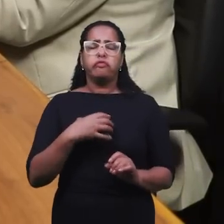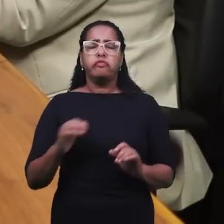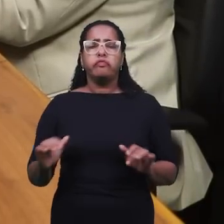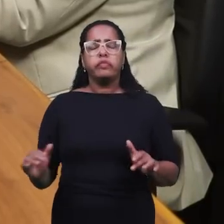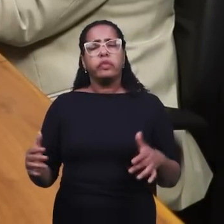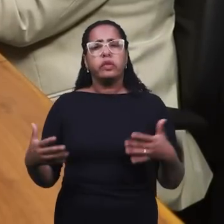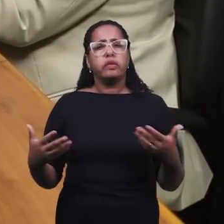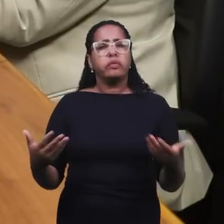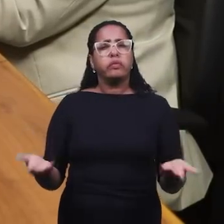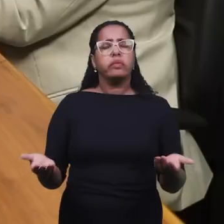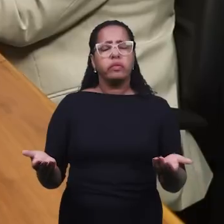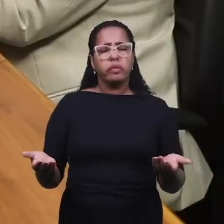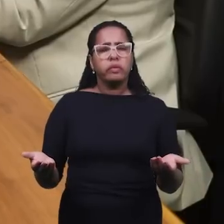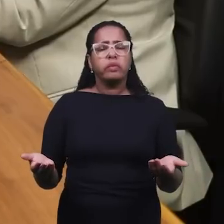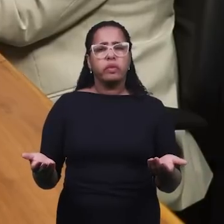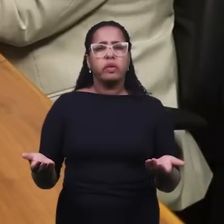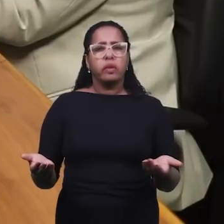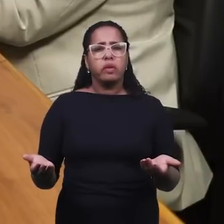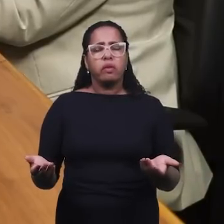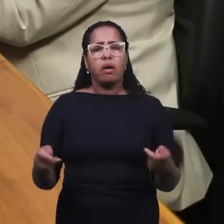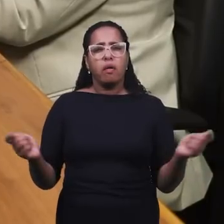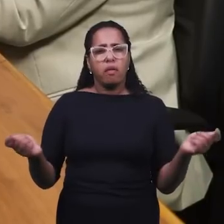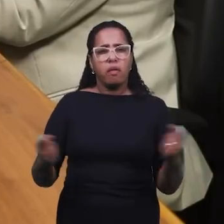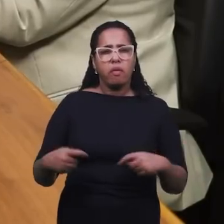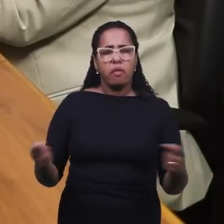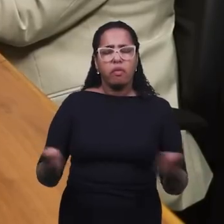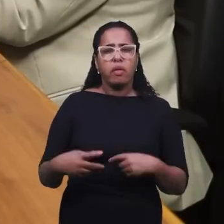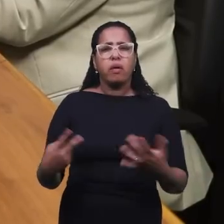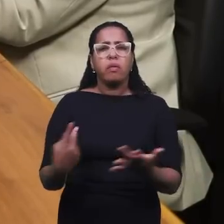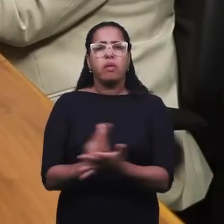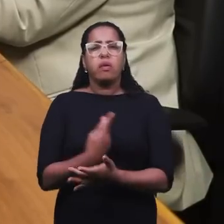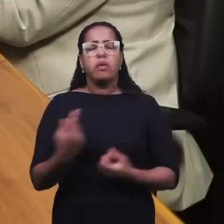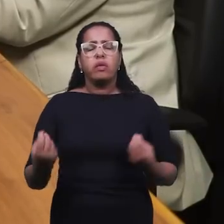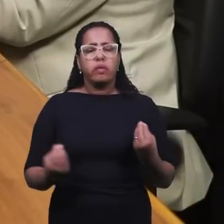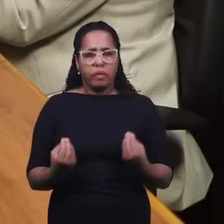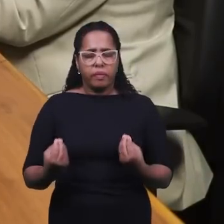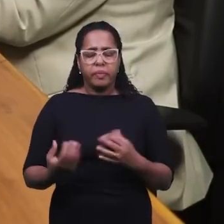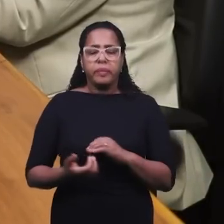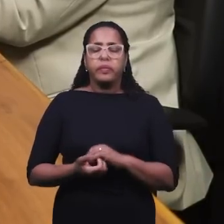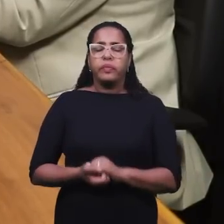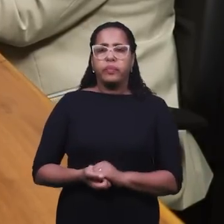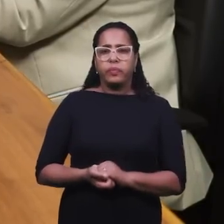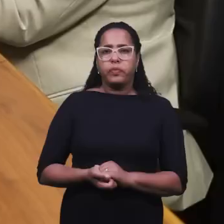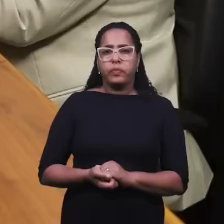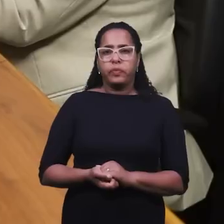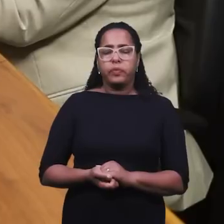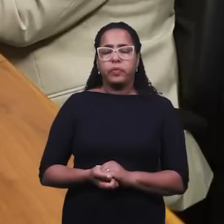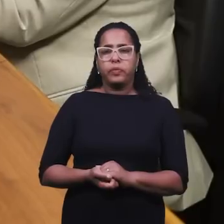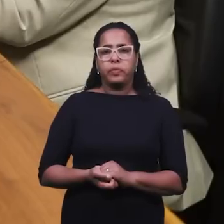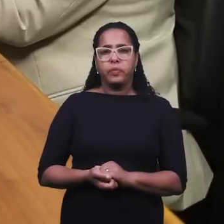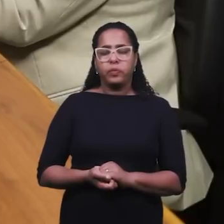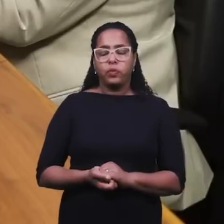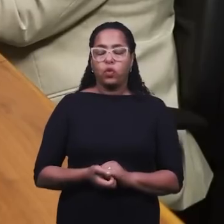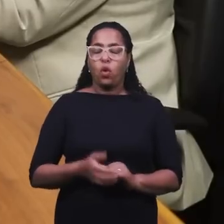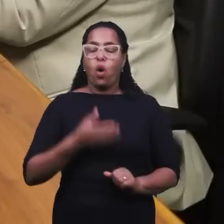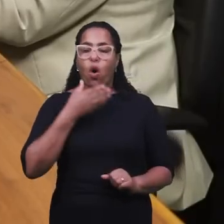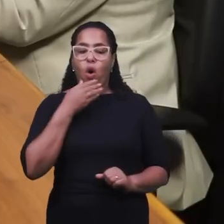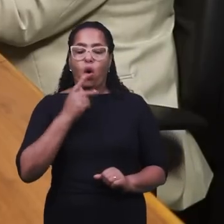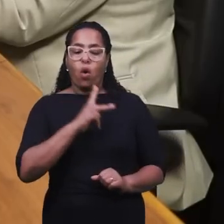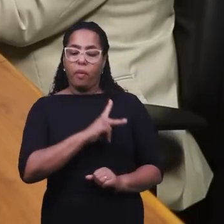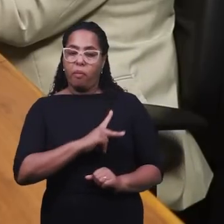uma descrição de como... De quais as características? As características dele. Então, de